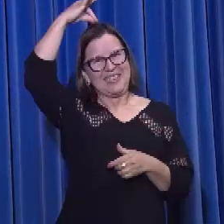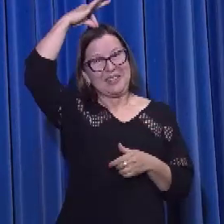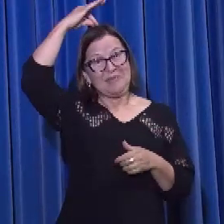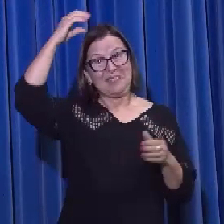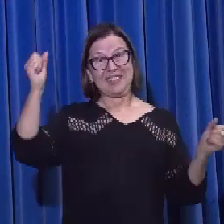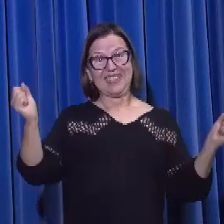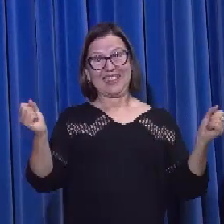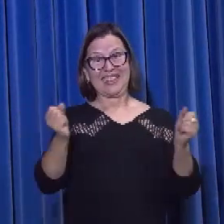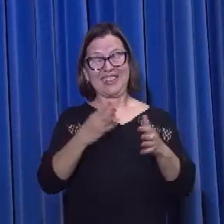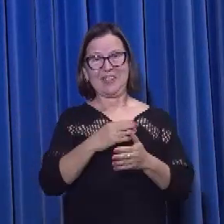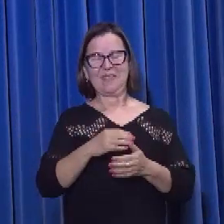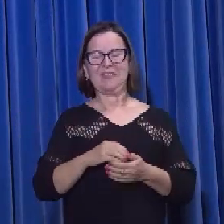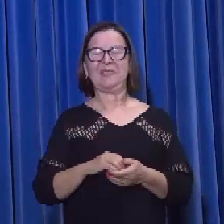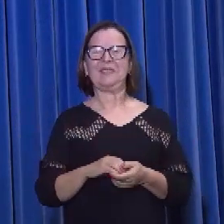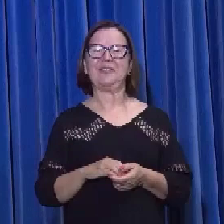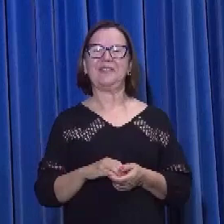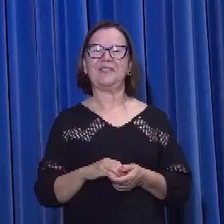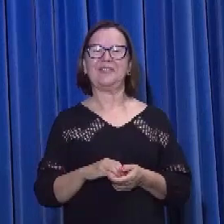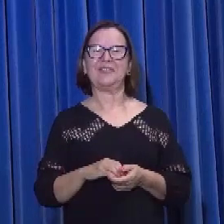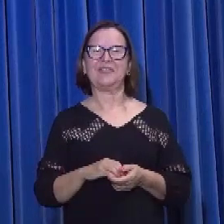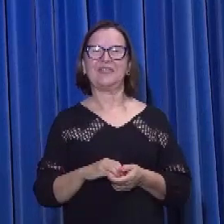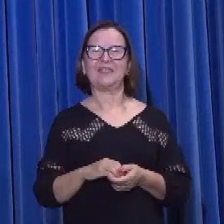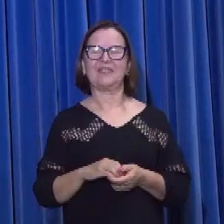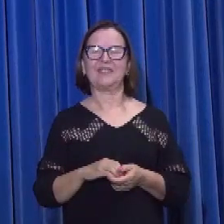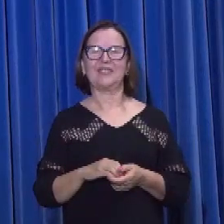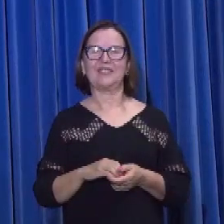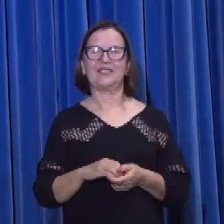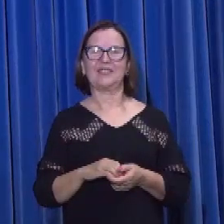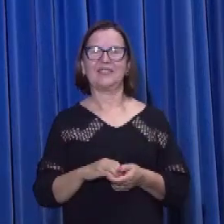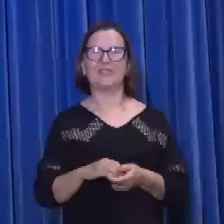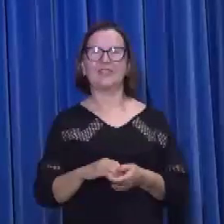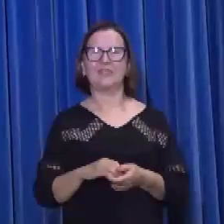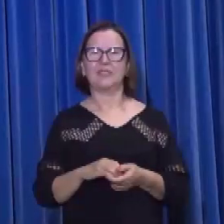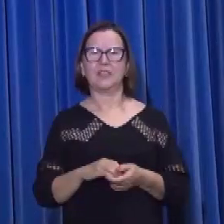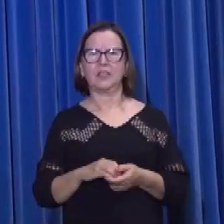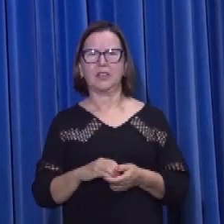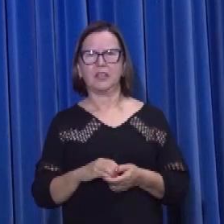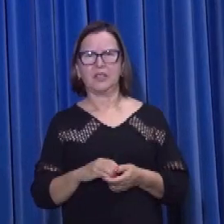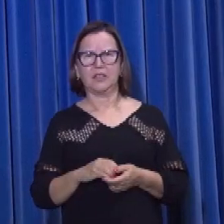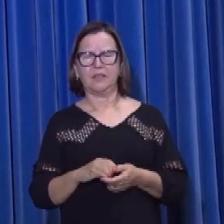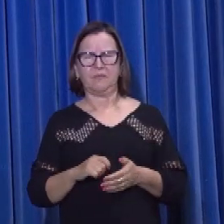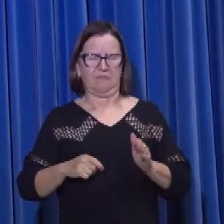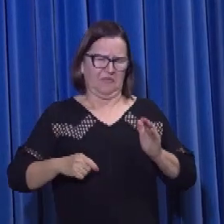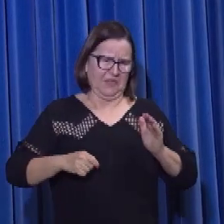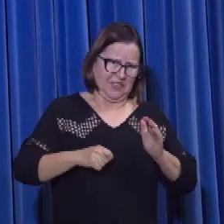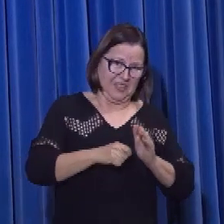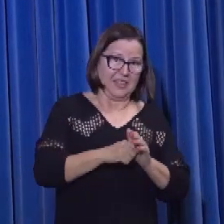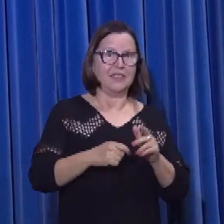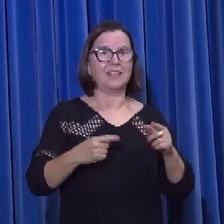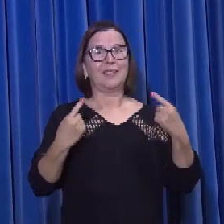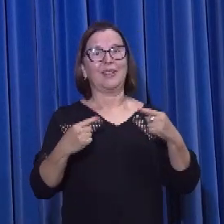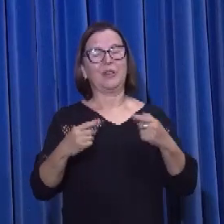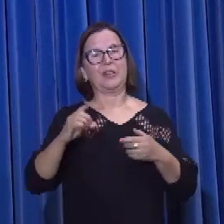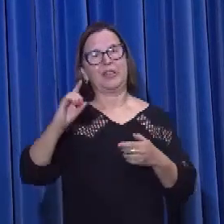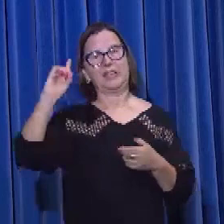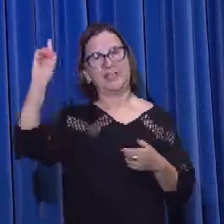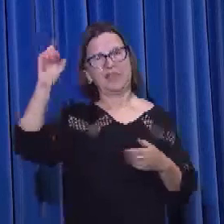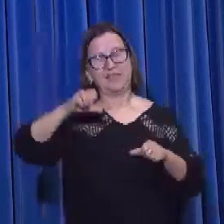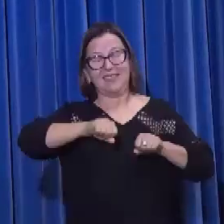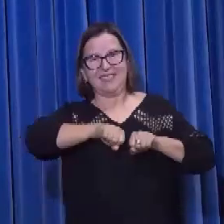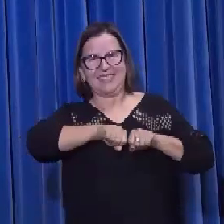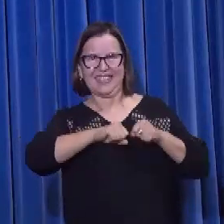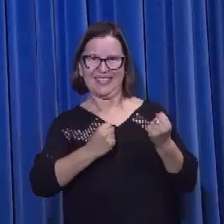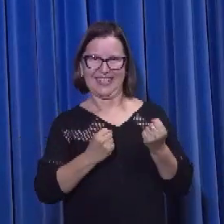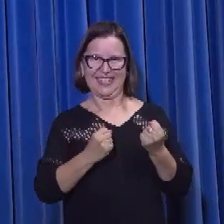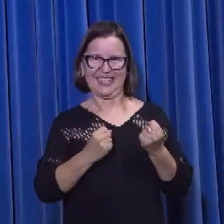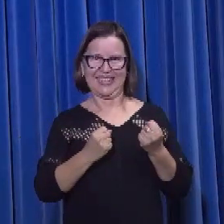26, 27. A resistência contra Deus é quebrada